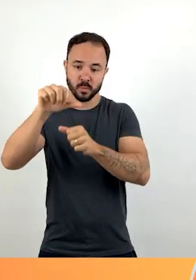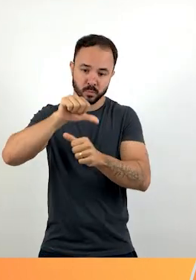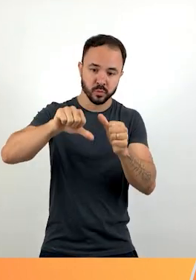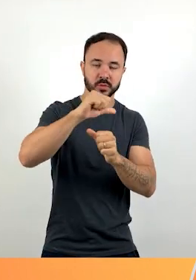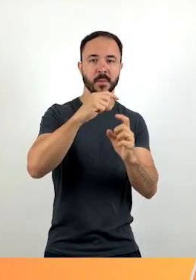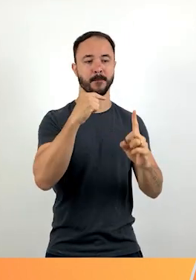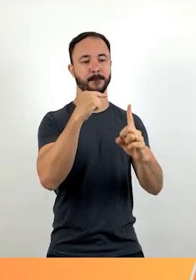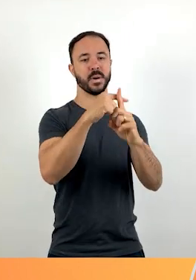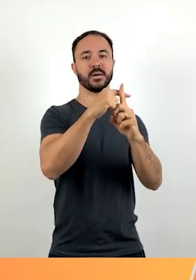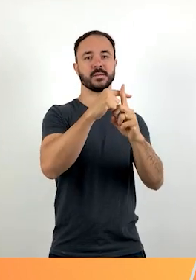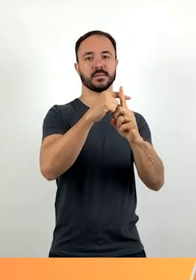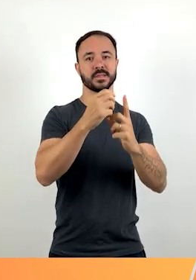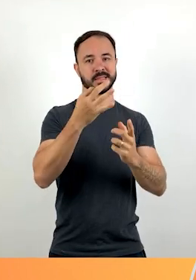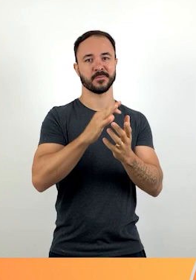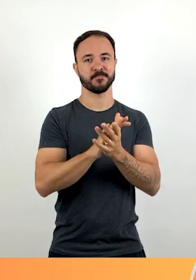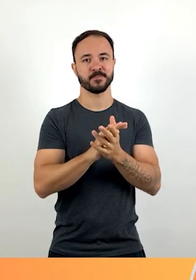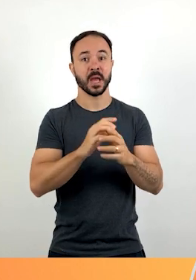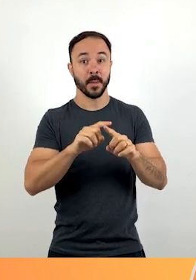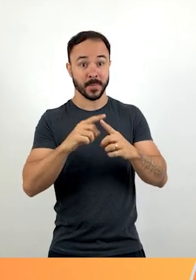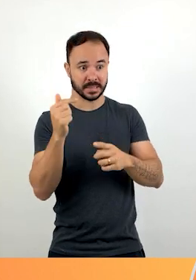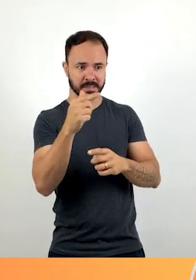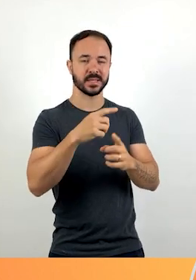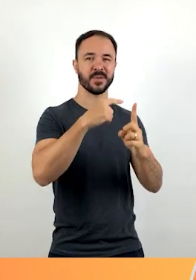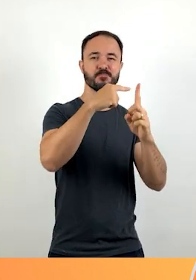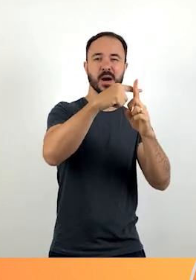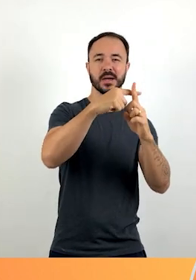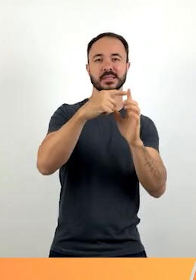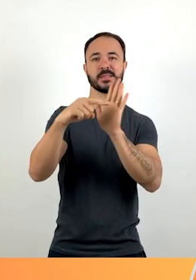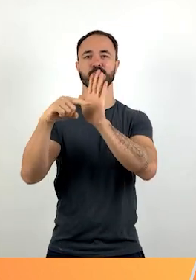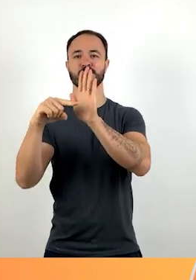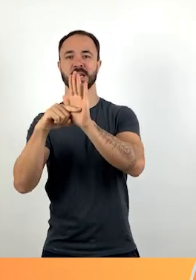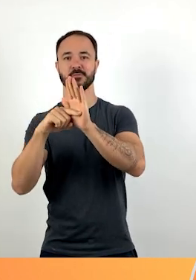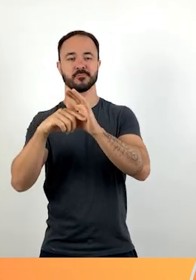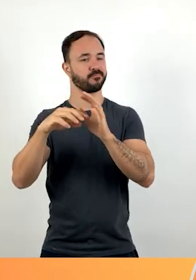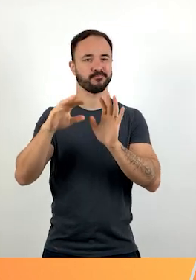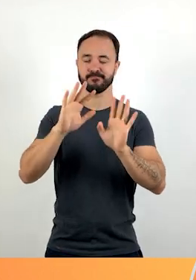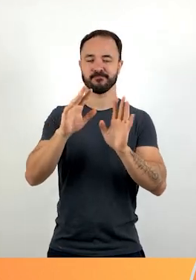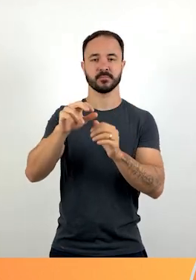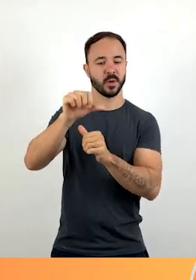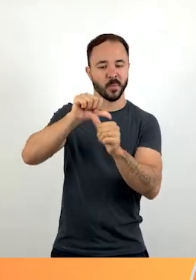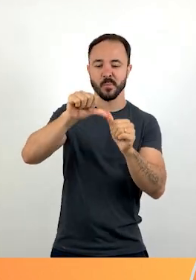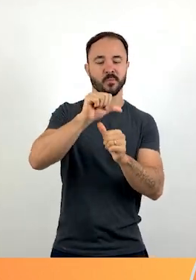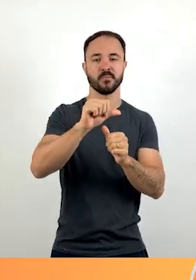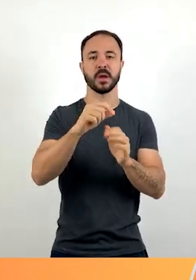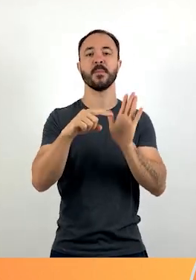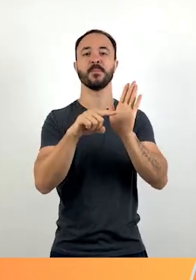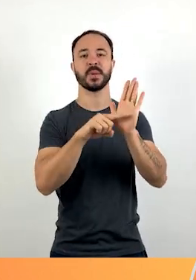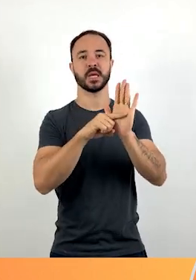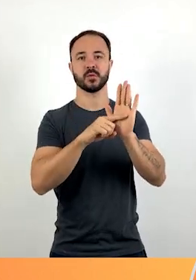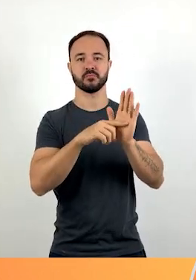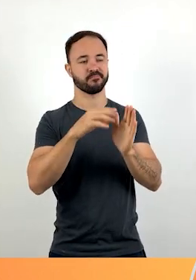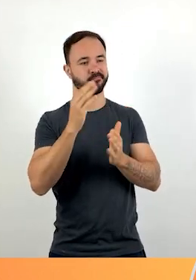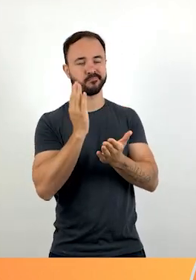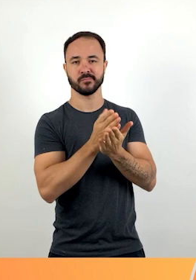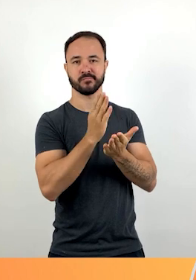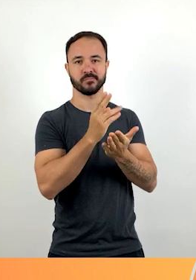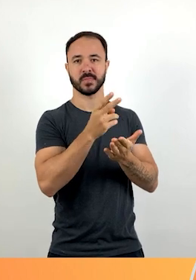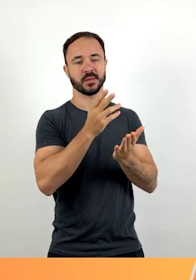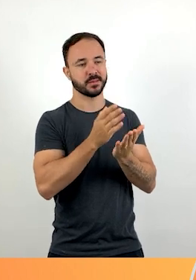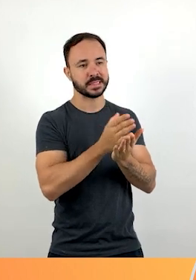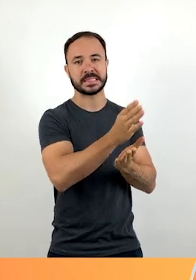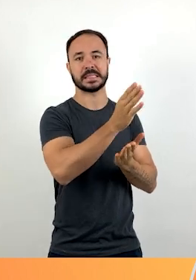Mas como aqui é mais e menos, vai ficar menos. E aqui nós temos a fração 17 sobre 24,